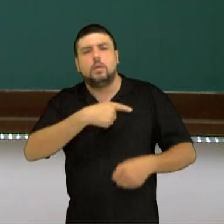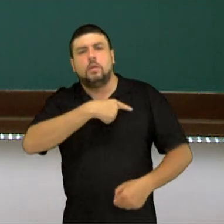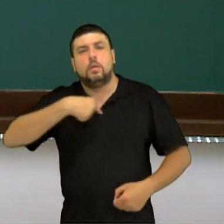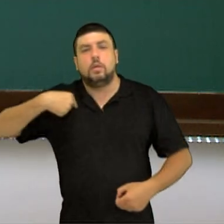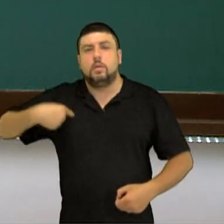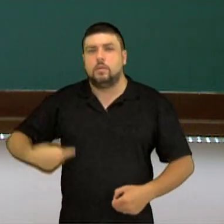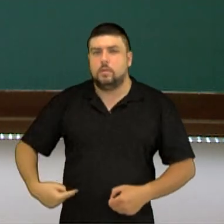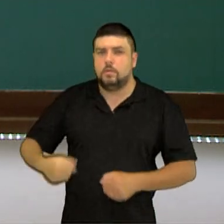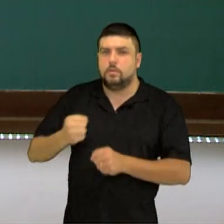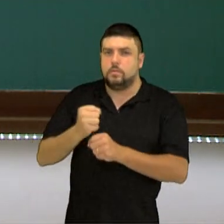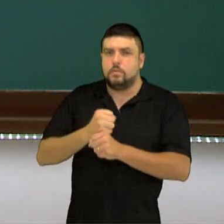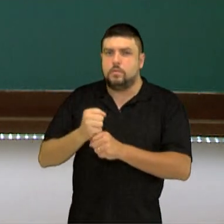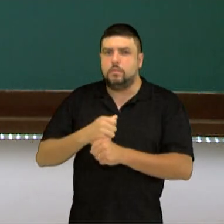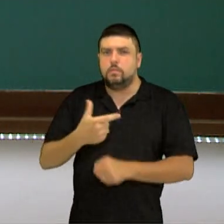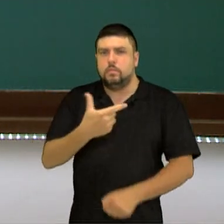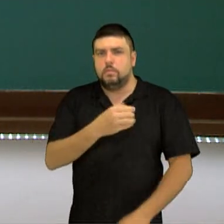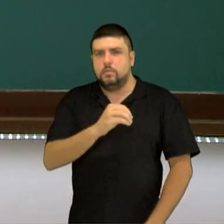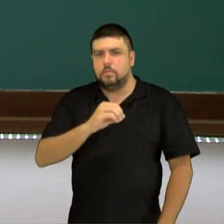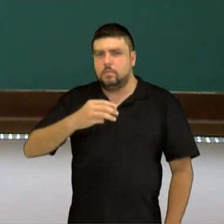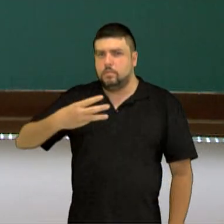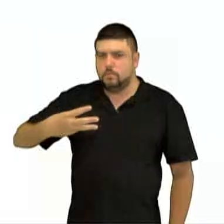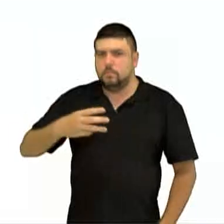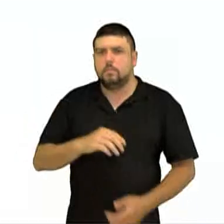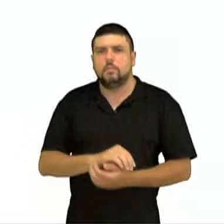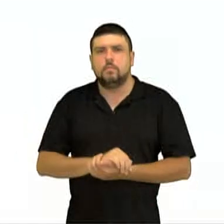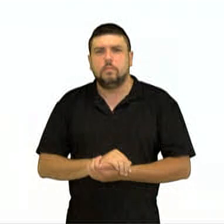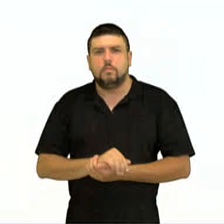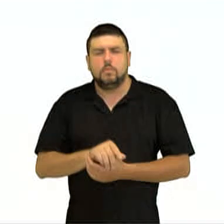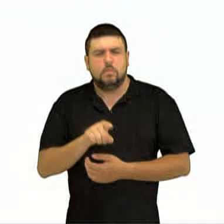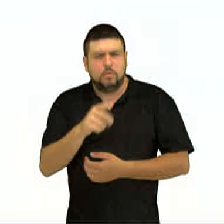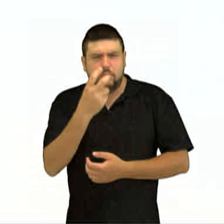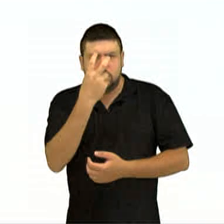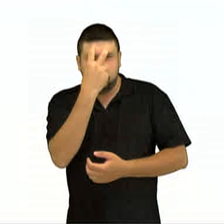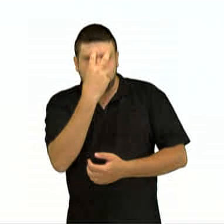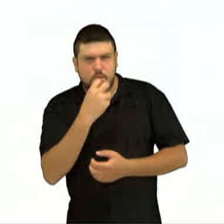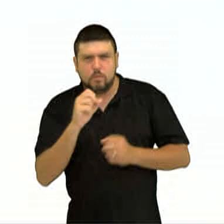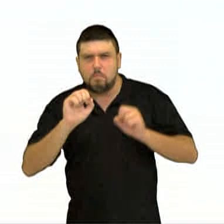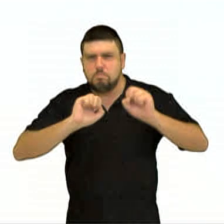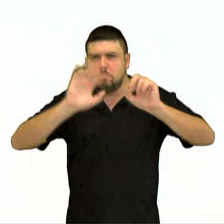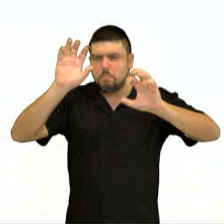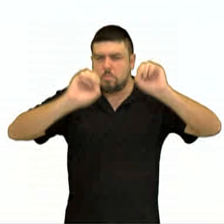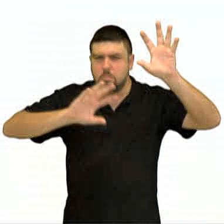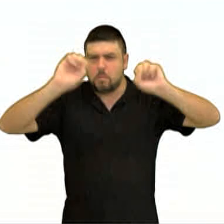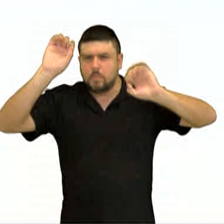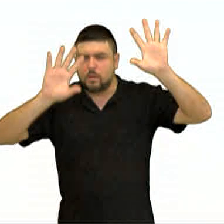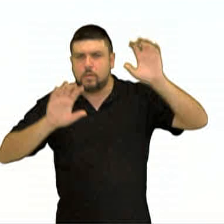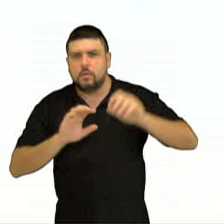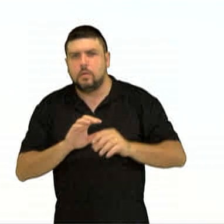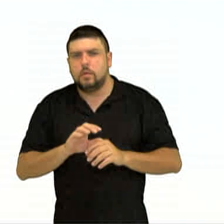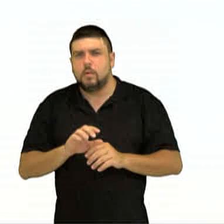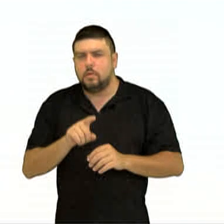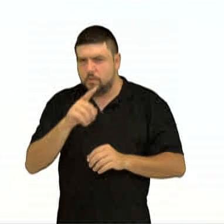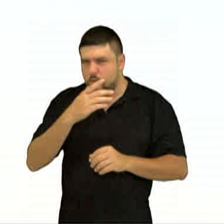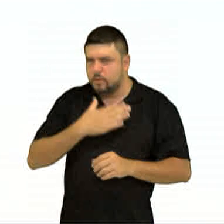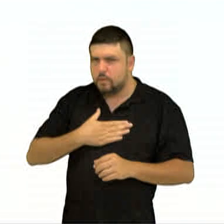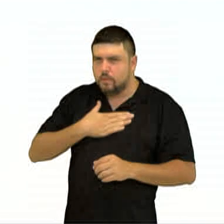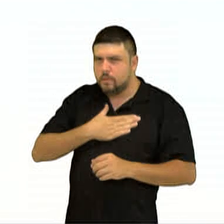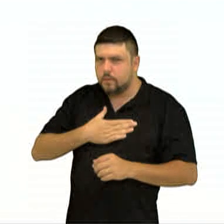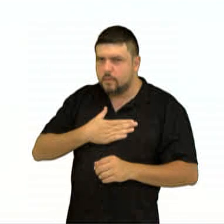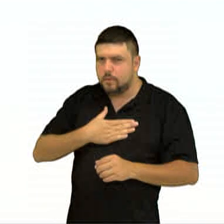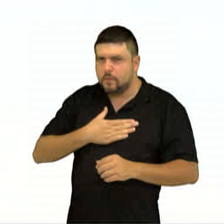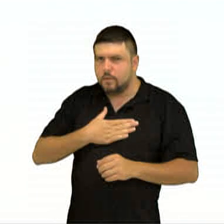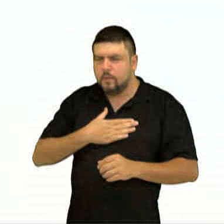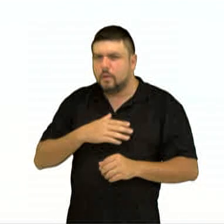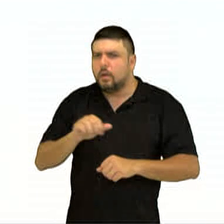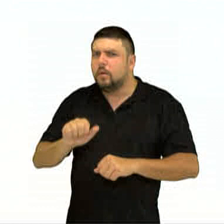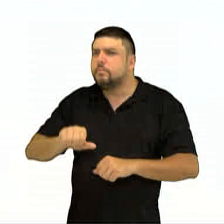já viu uma explosão de fogos de artifício? O que você mais gosta? O que